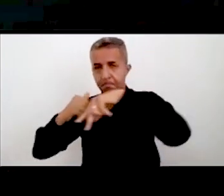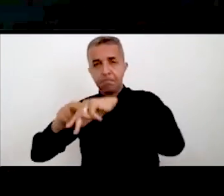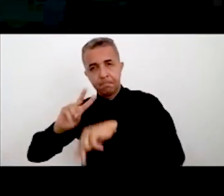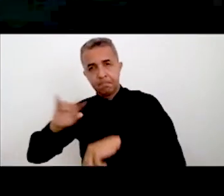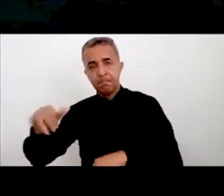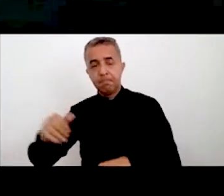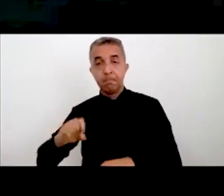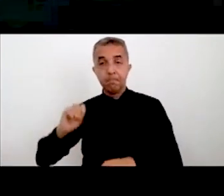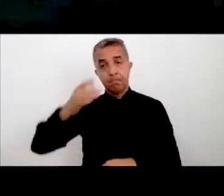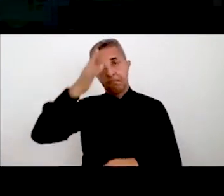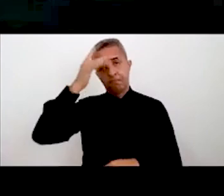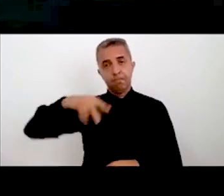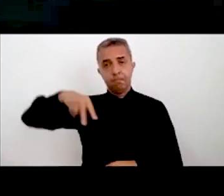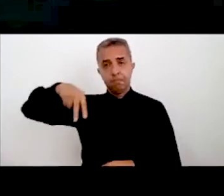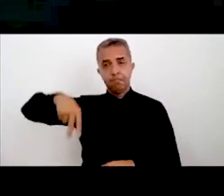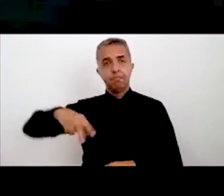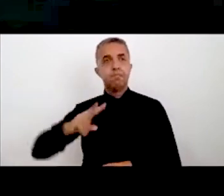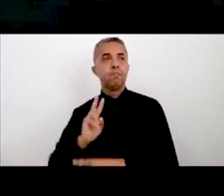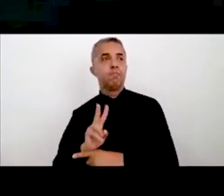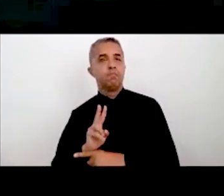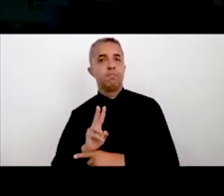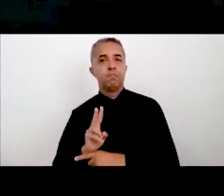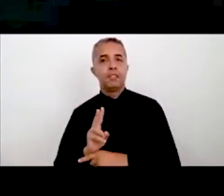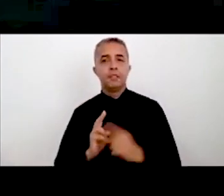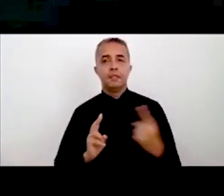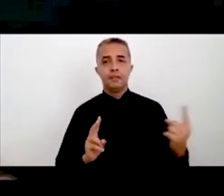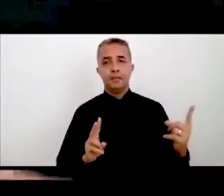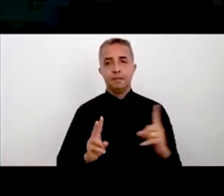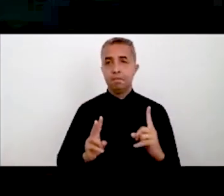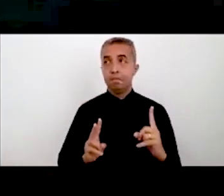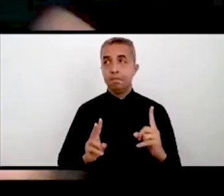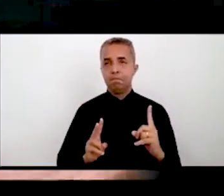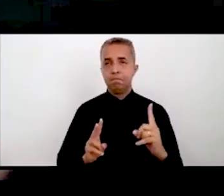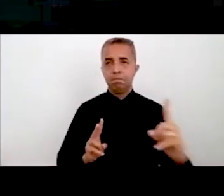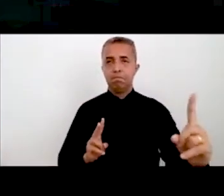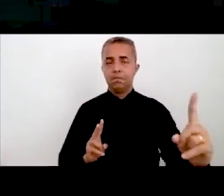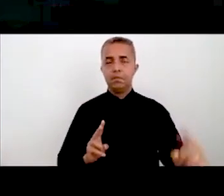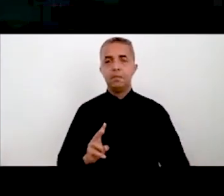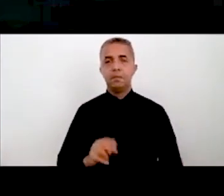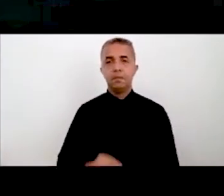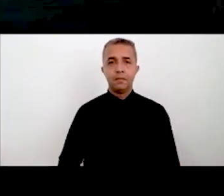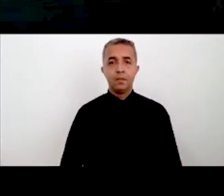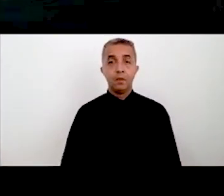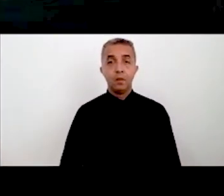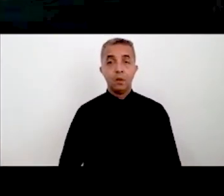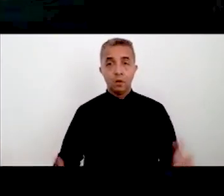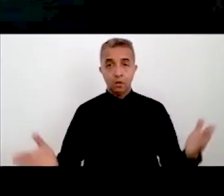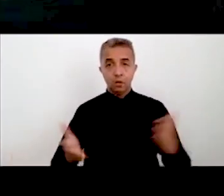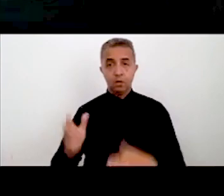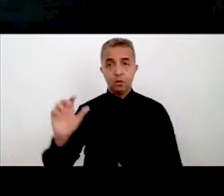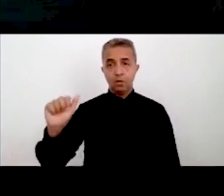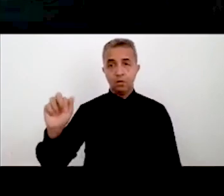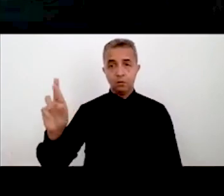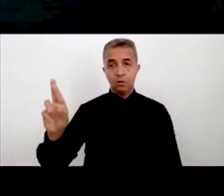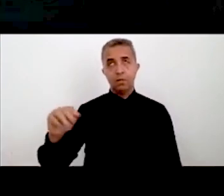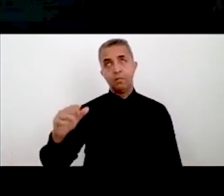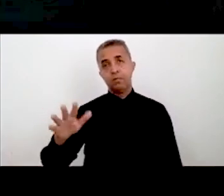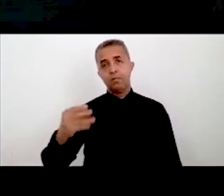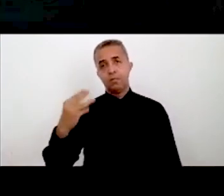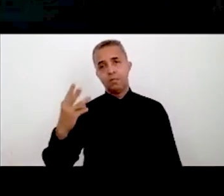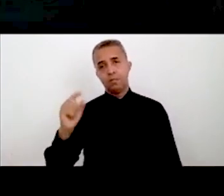tem ar-condicionado, né? Tem muitas coisas de valores. Hoje, qualquer um ar que você vai comprar é R$ 3.000, R$ 2.500.